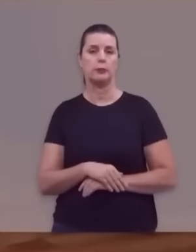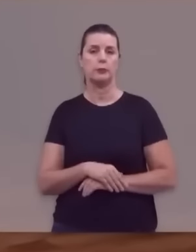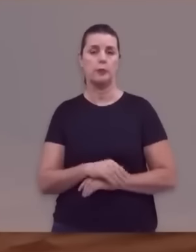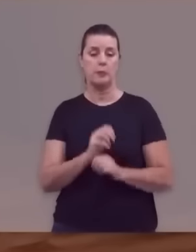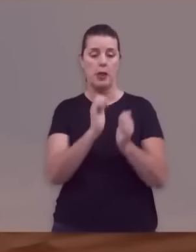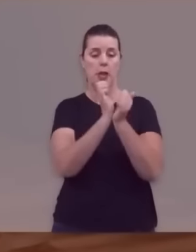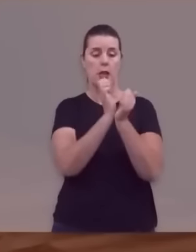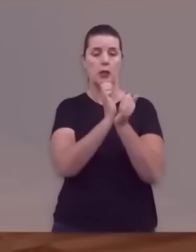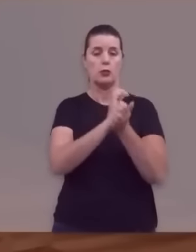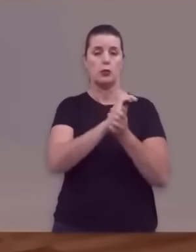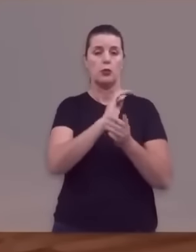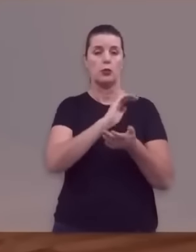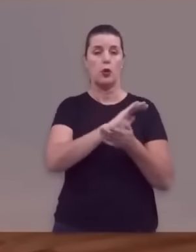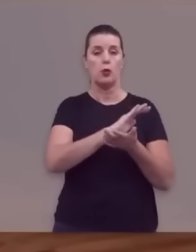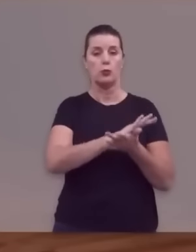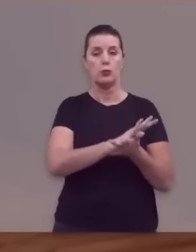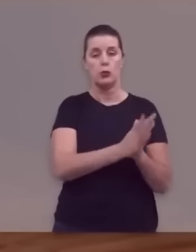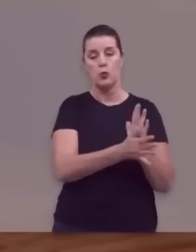presos